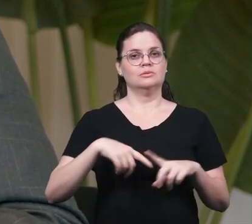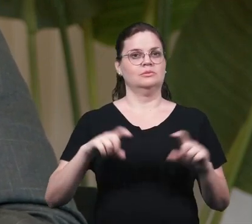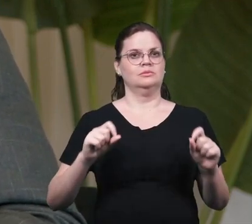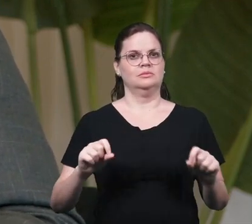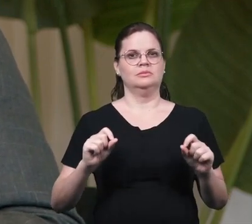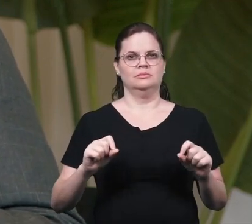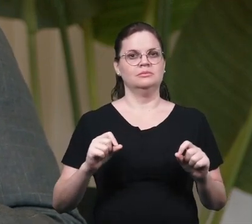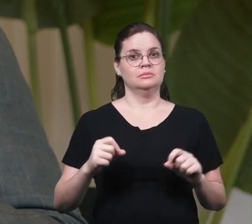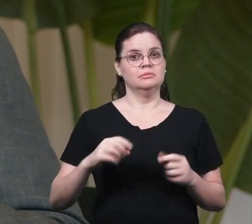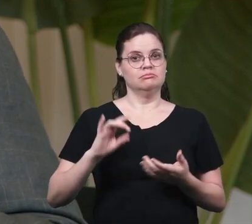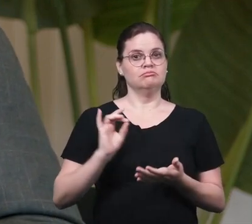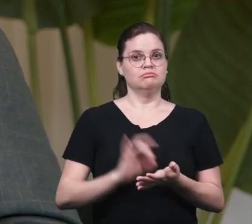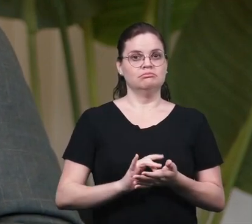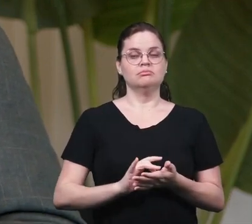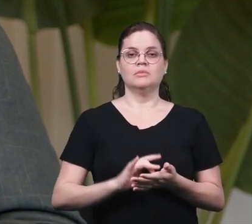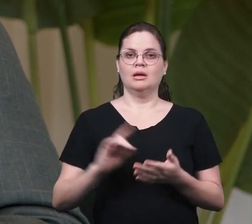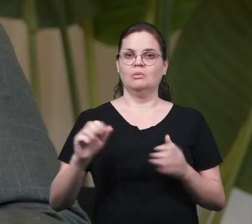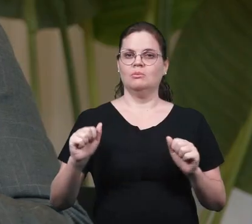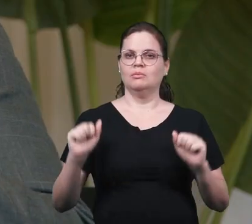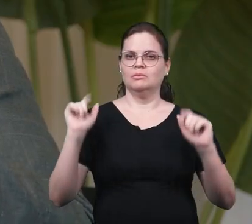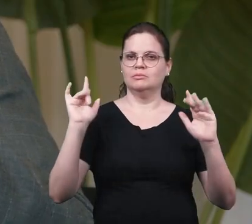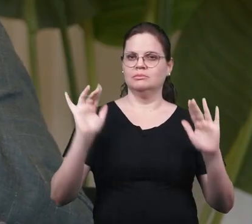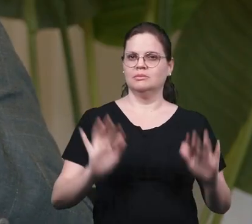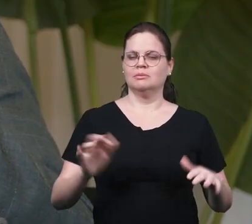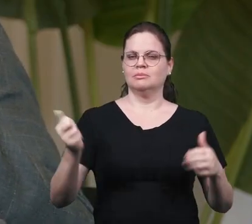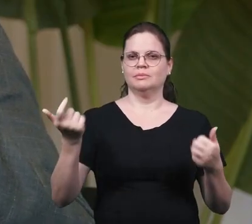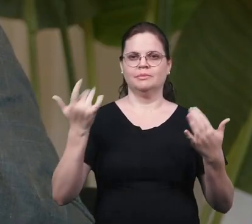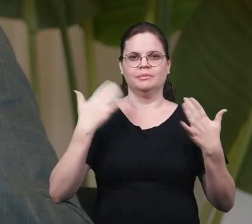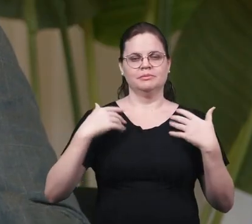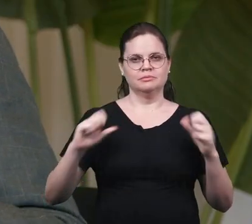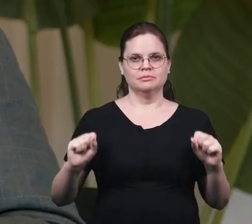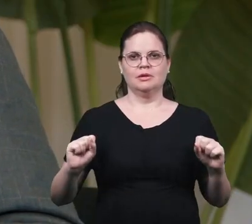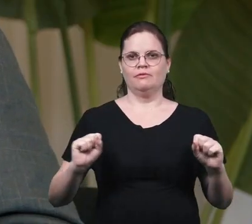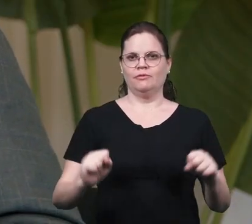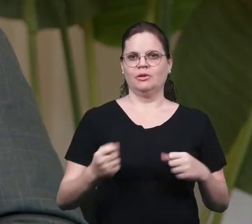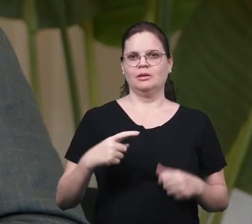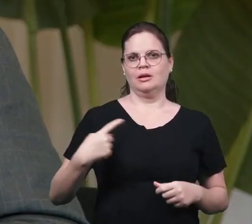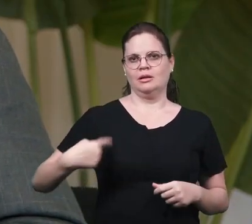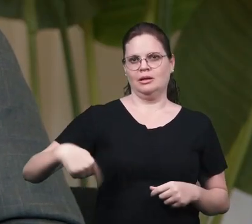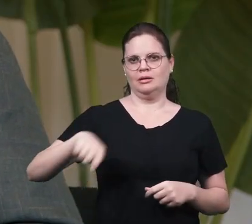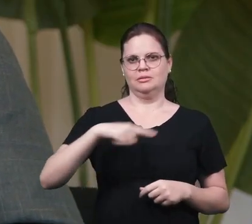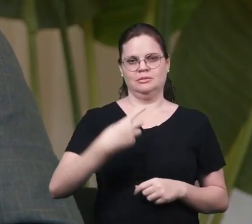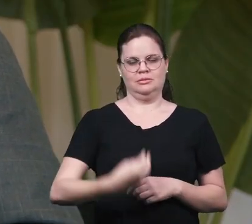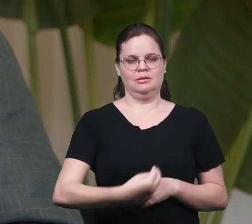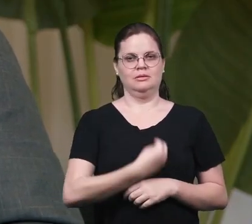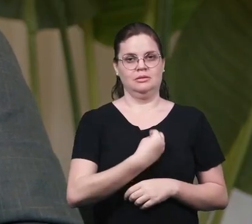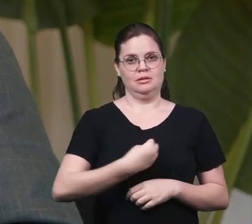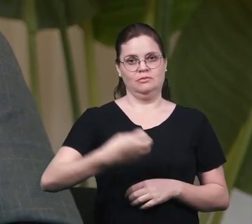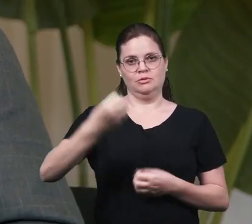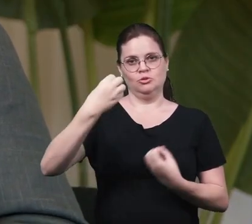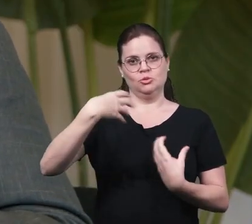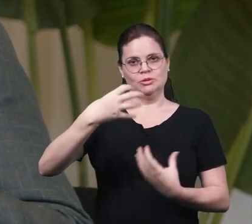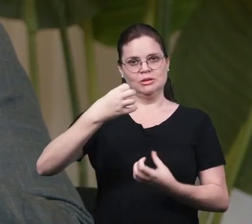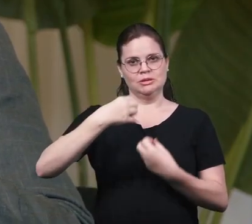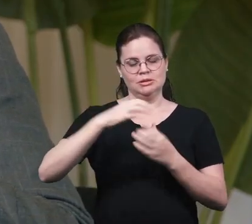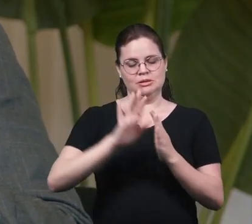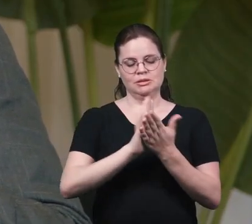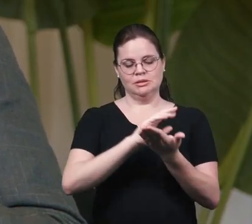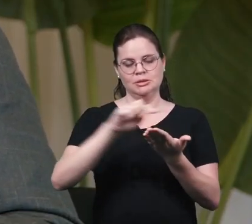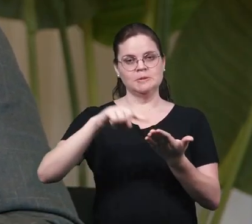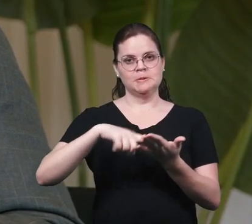é realmente um alimento, algo que nos ensina, que nos fortalece, né?